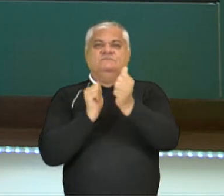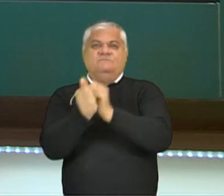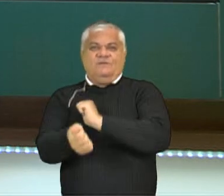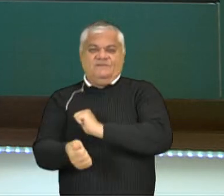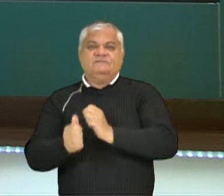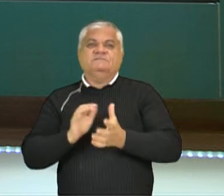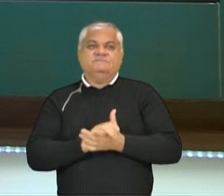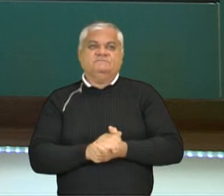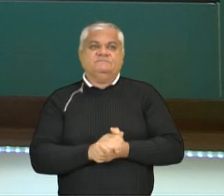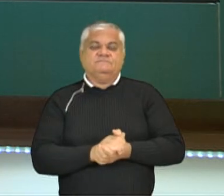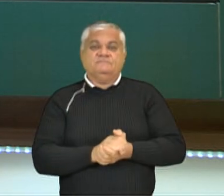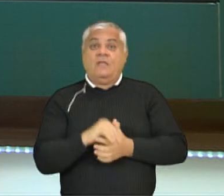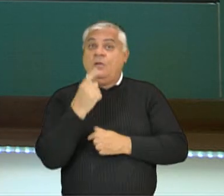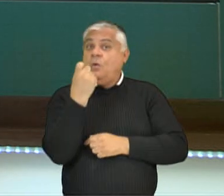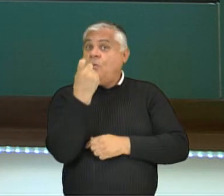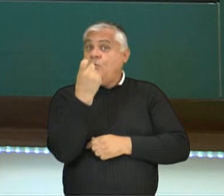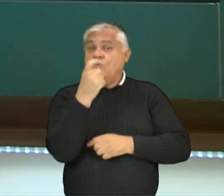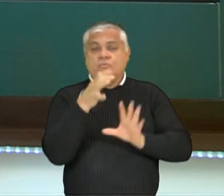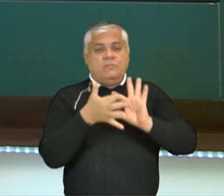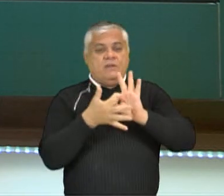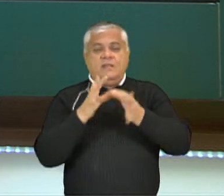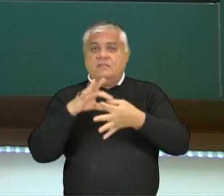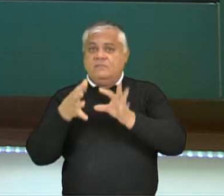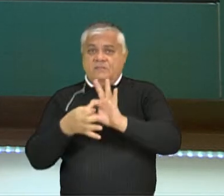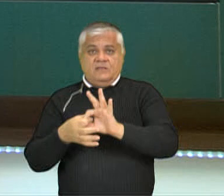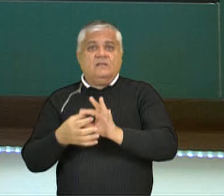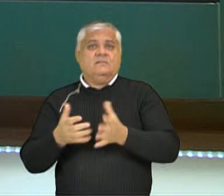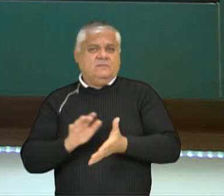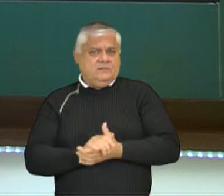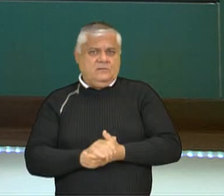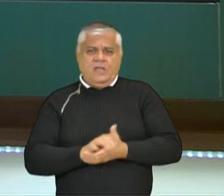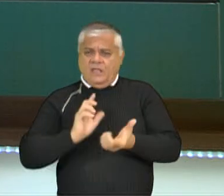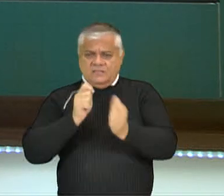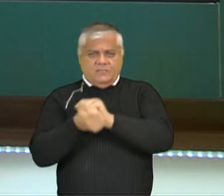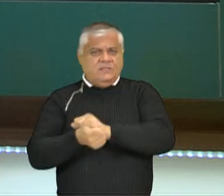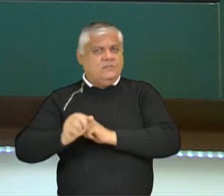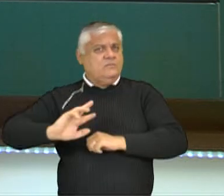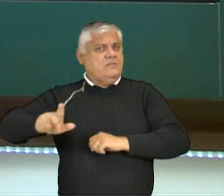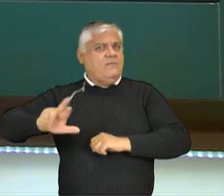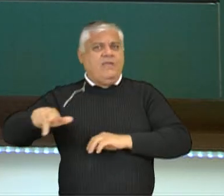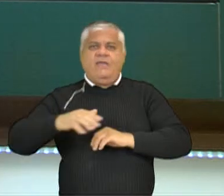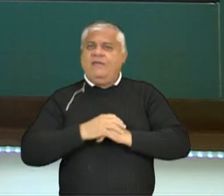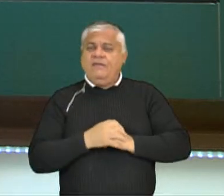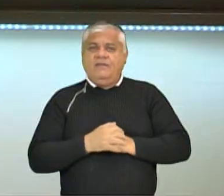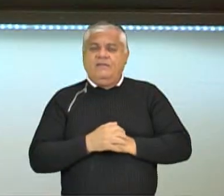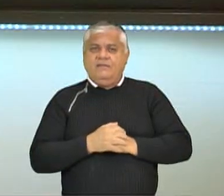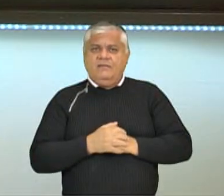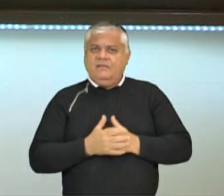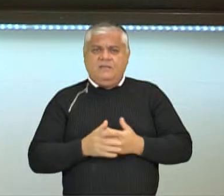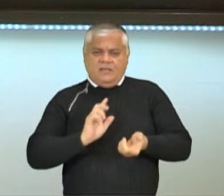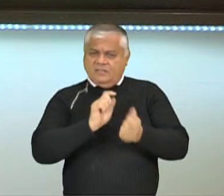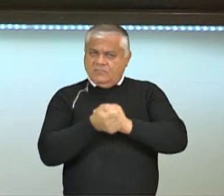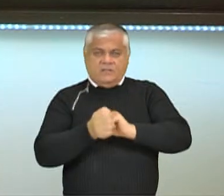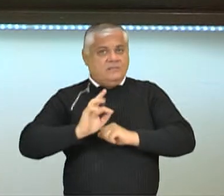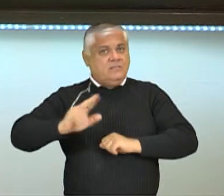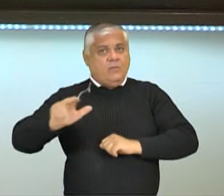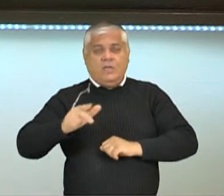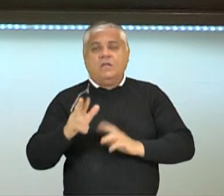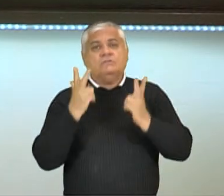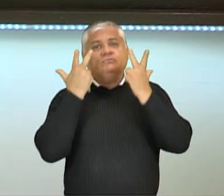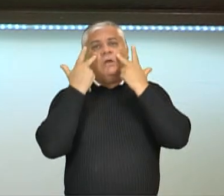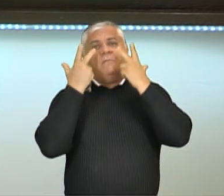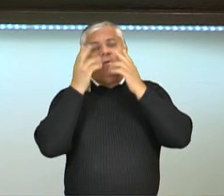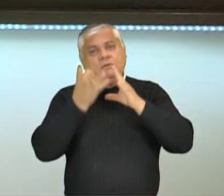O único esporte paralímpico não adaptado. Por que não adaptado, professora? Como assim não adaptado? Ele